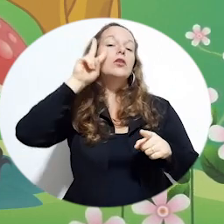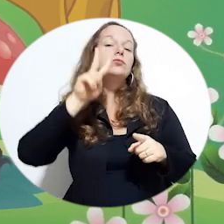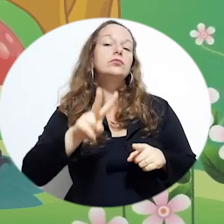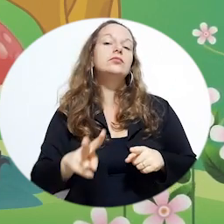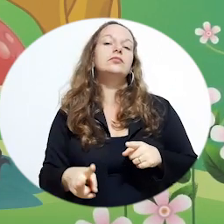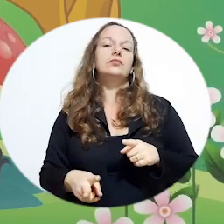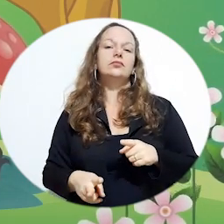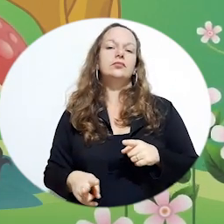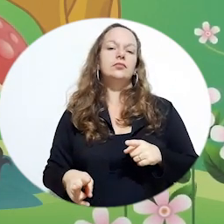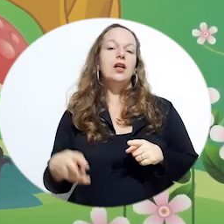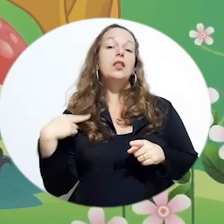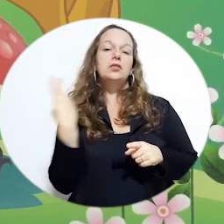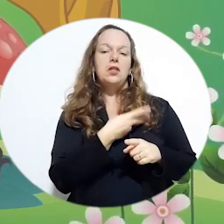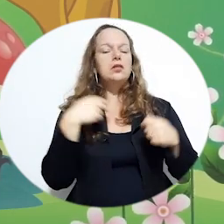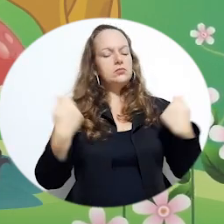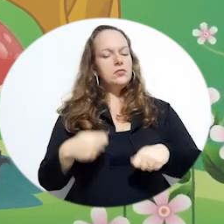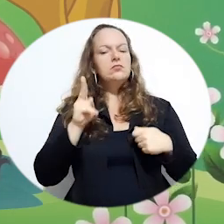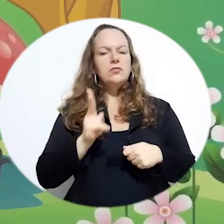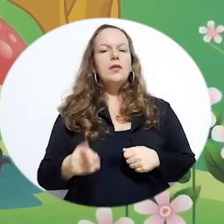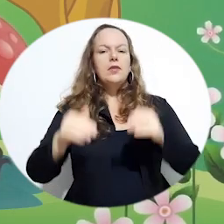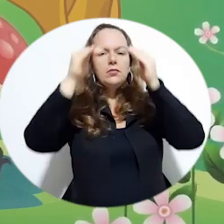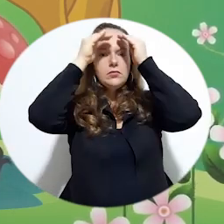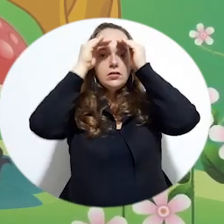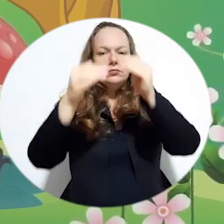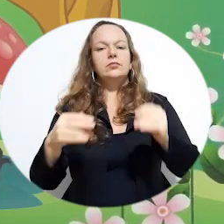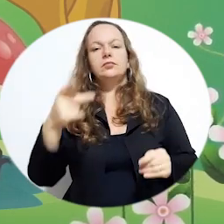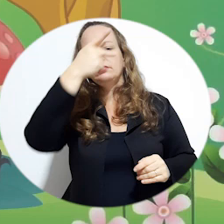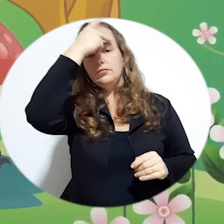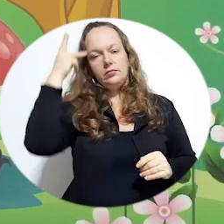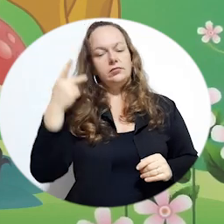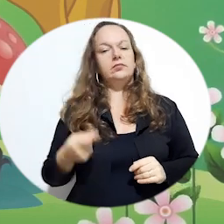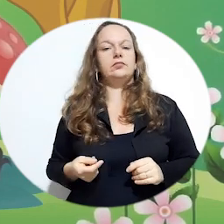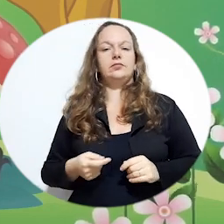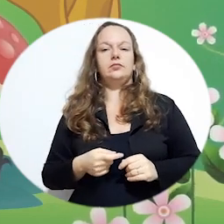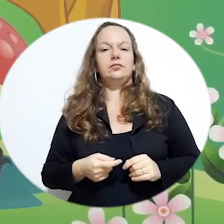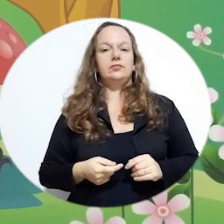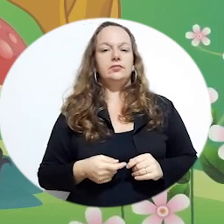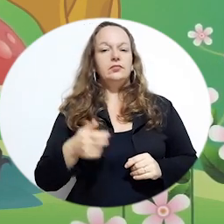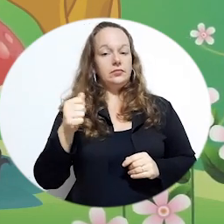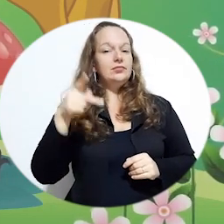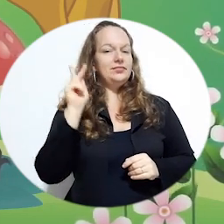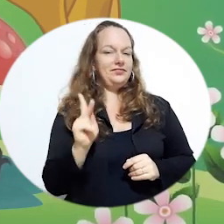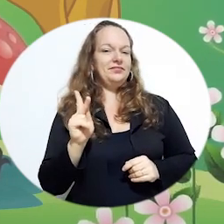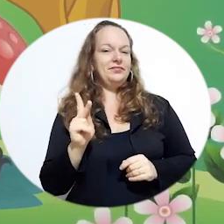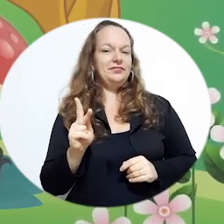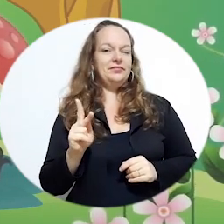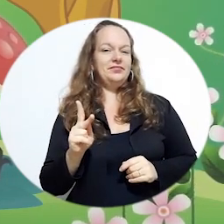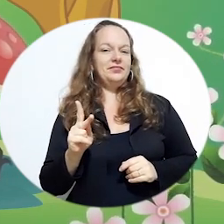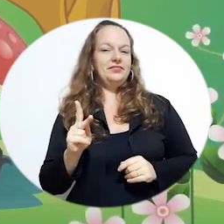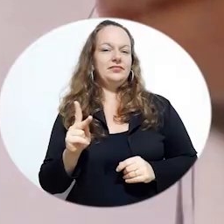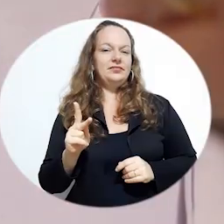com respeito às outras pessoas. Se não é nosso, não é nosso, ok? Vamos para o